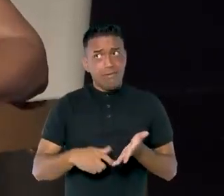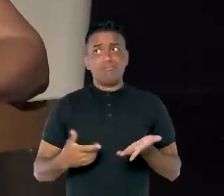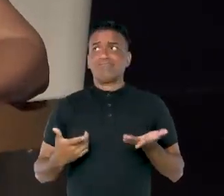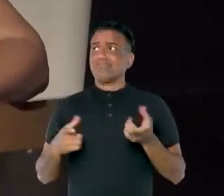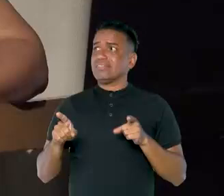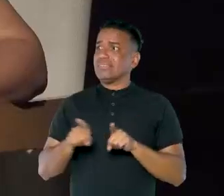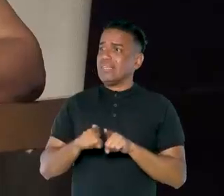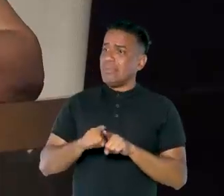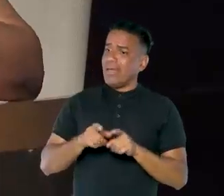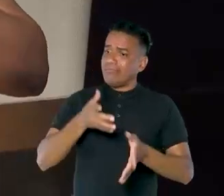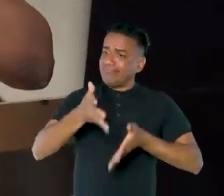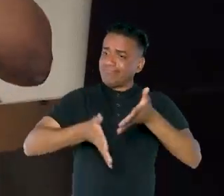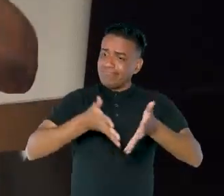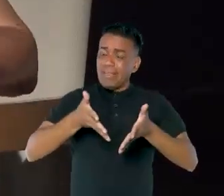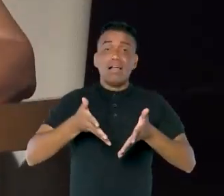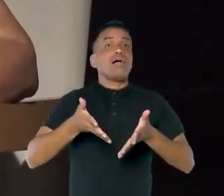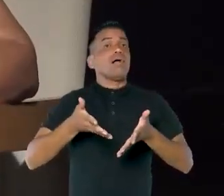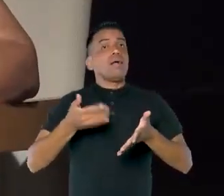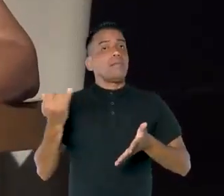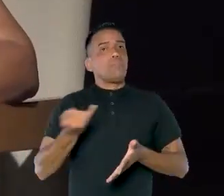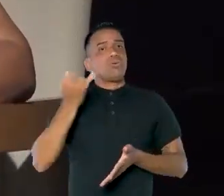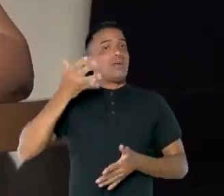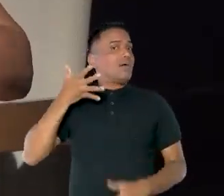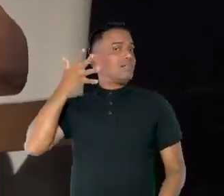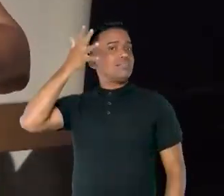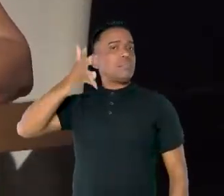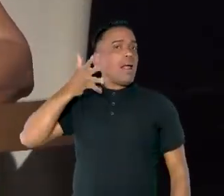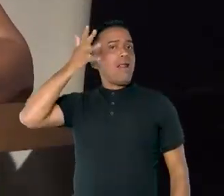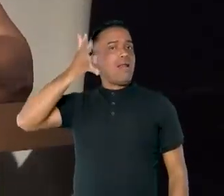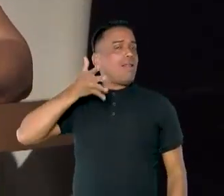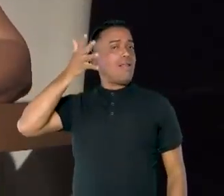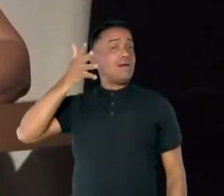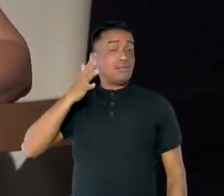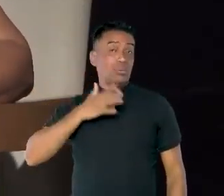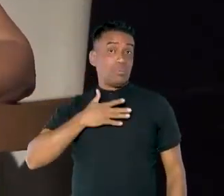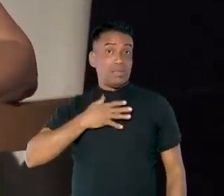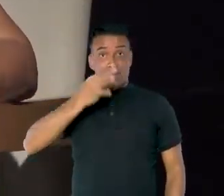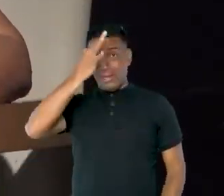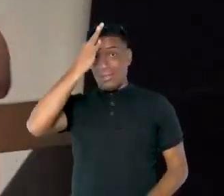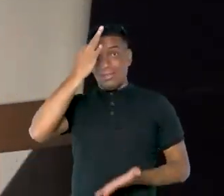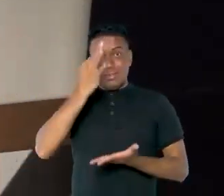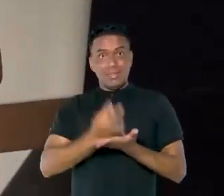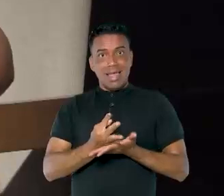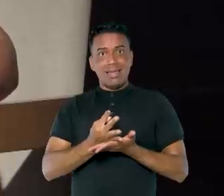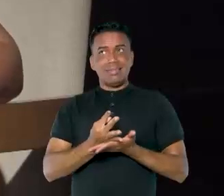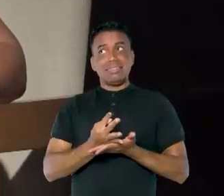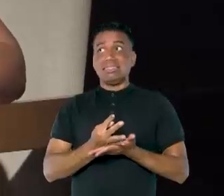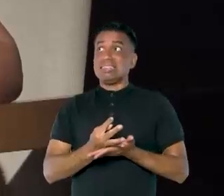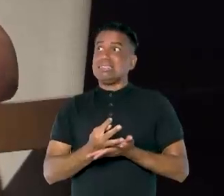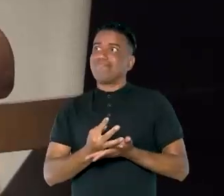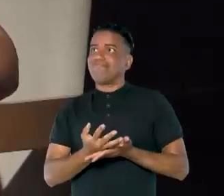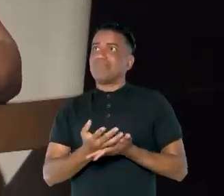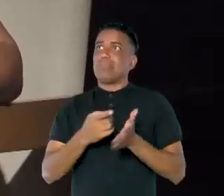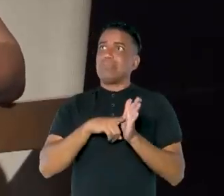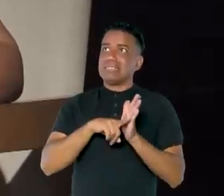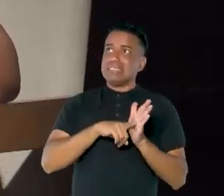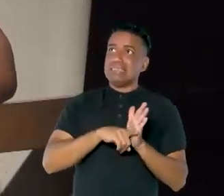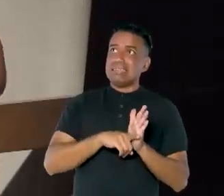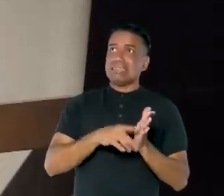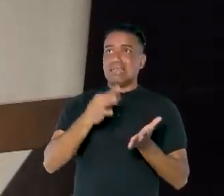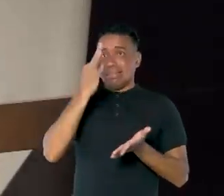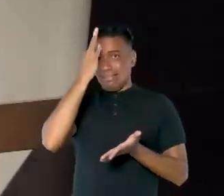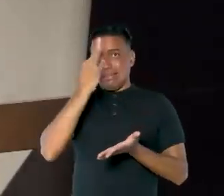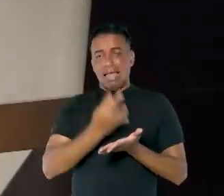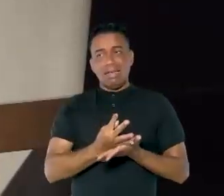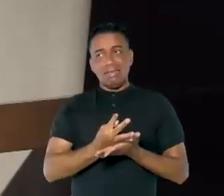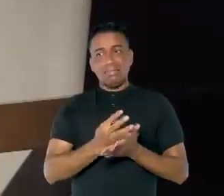também falar a importância da oralidade. Então, na minha tese, eu penso muito isso. Não sei se eu vou conseguir, que a minha tese tivesse